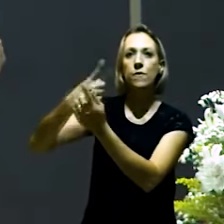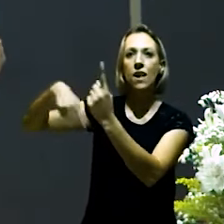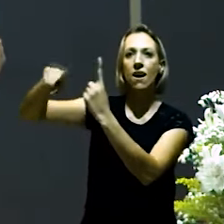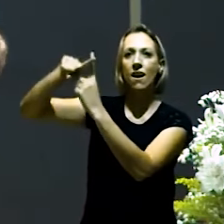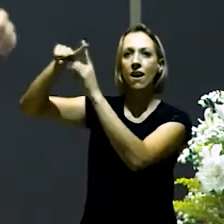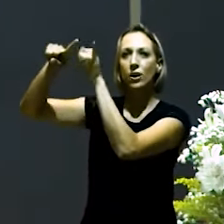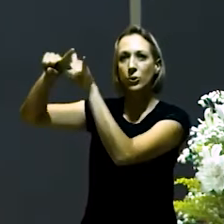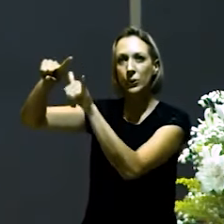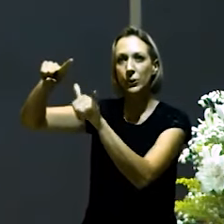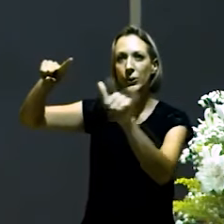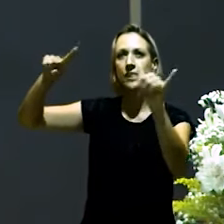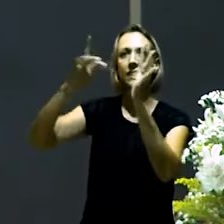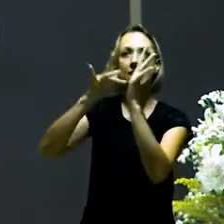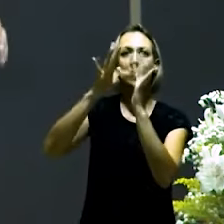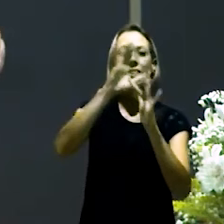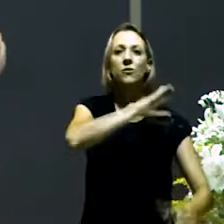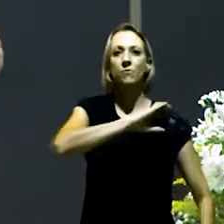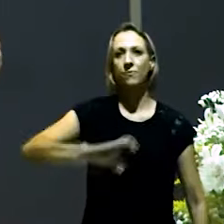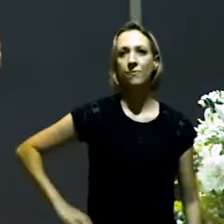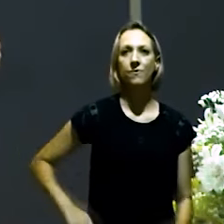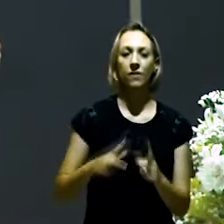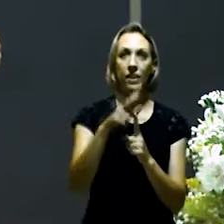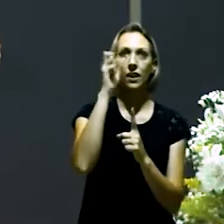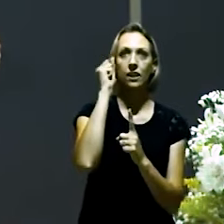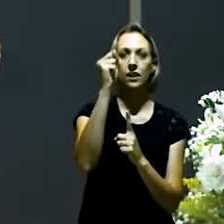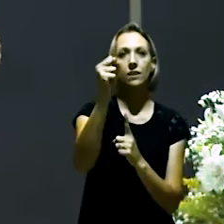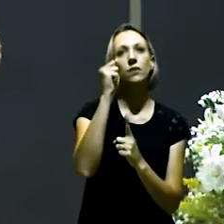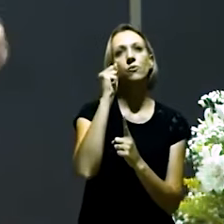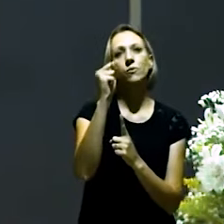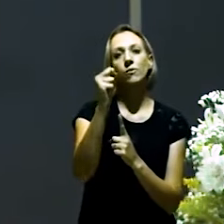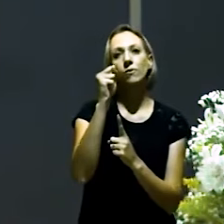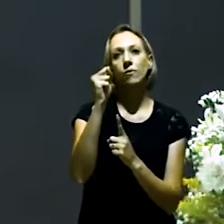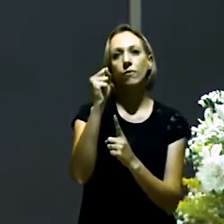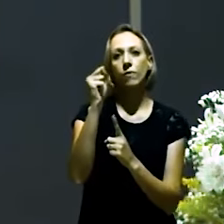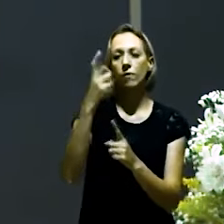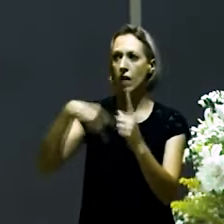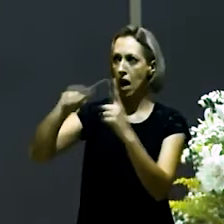vitorioso. E sabe por que ele é vitorioso? Porque não acabou na cruz.